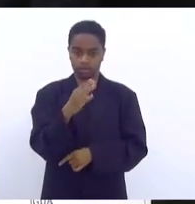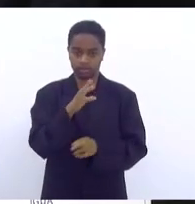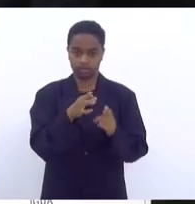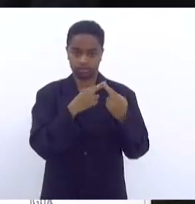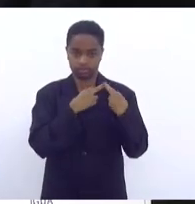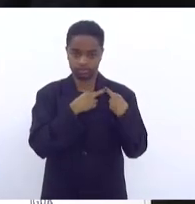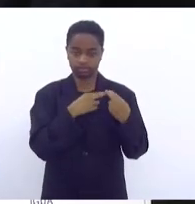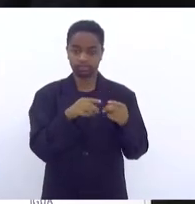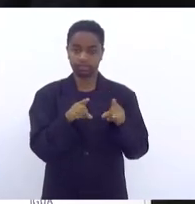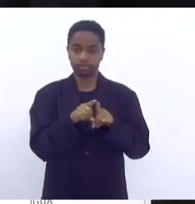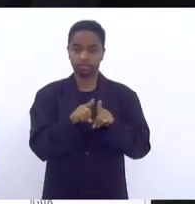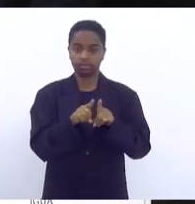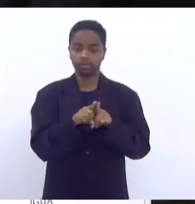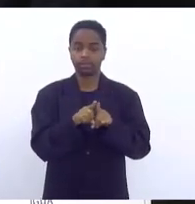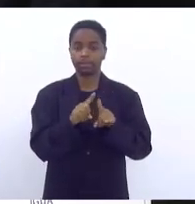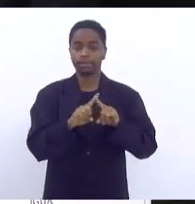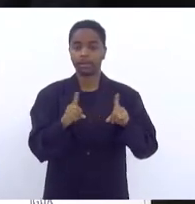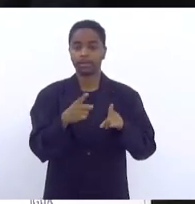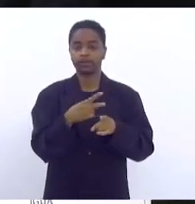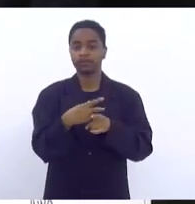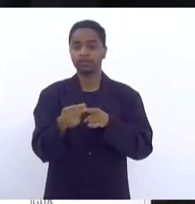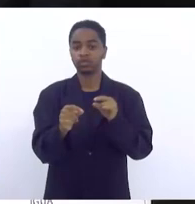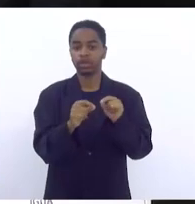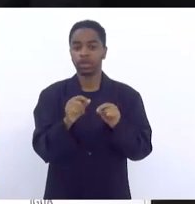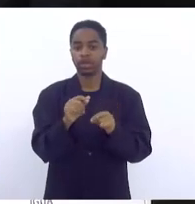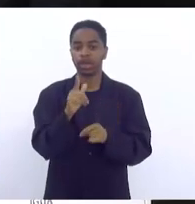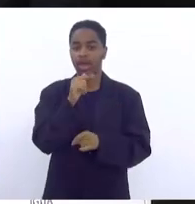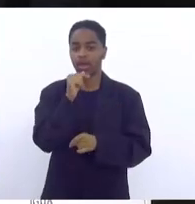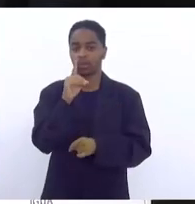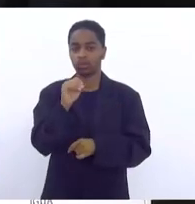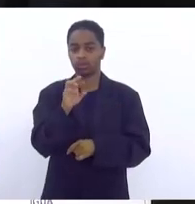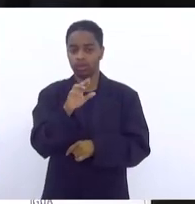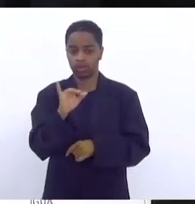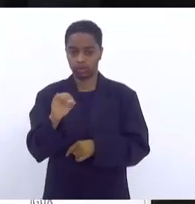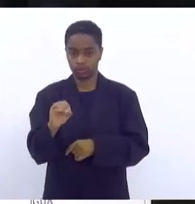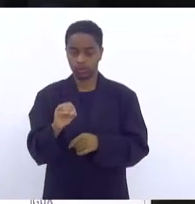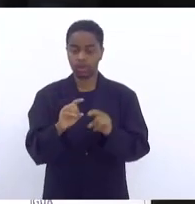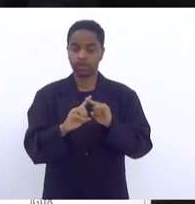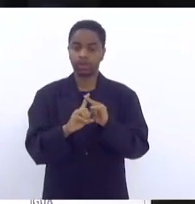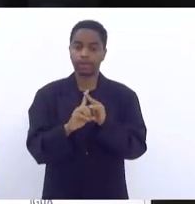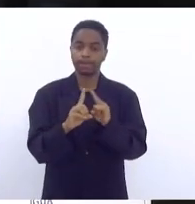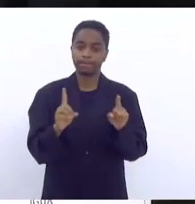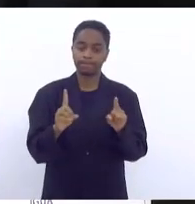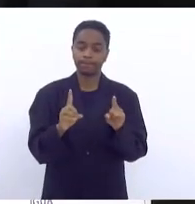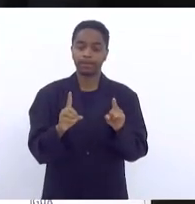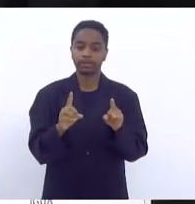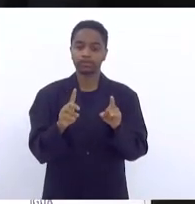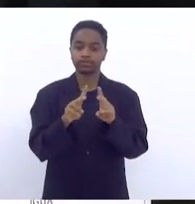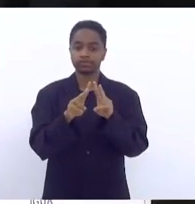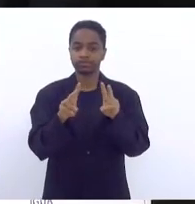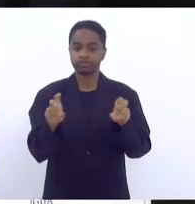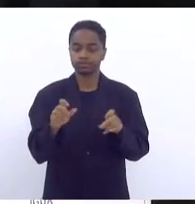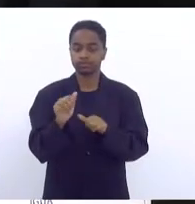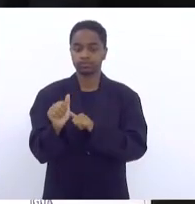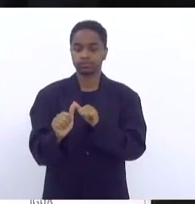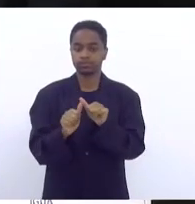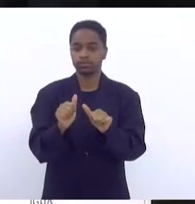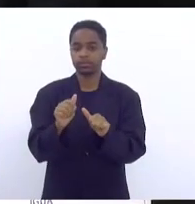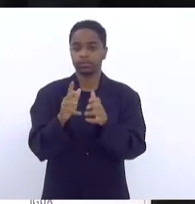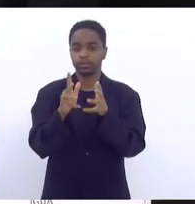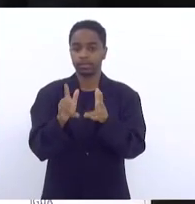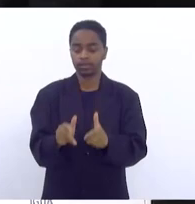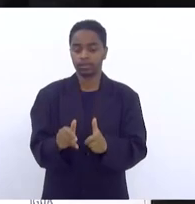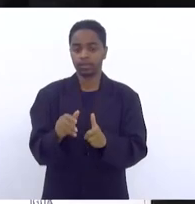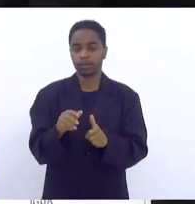cujo vencedor foi águas do rio Então são outras áreas com relação à à revitalização do complexo lagunar de bairro